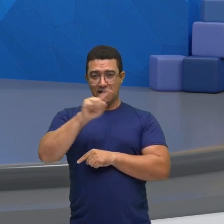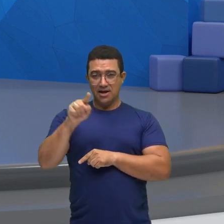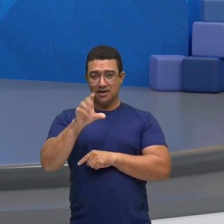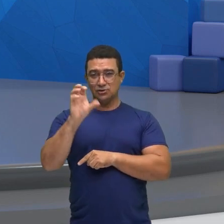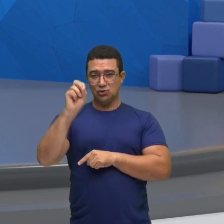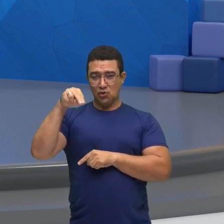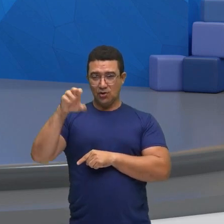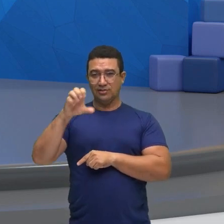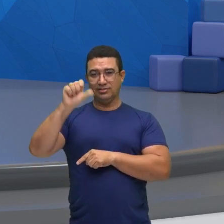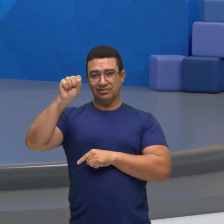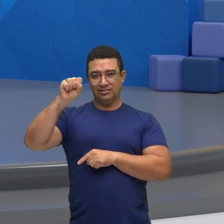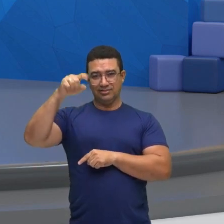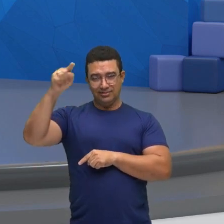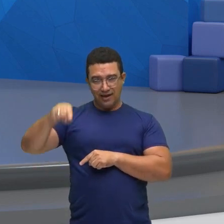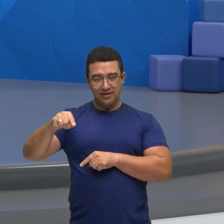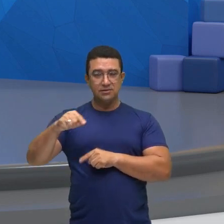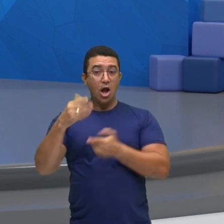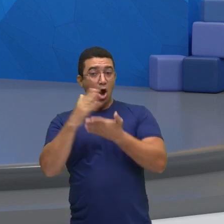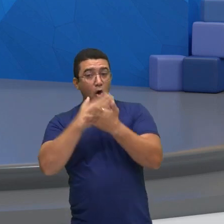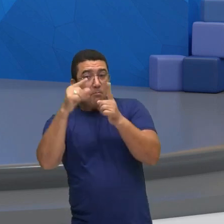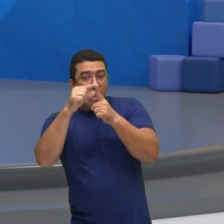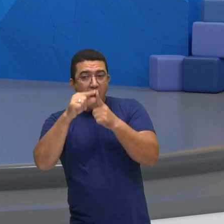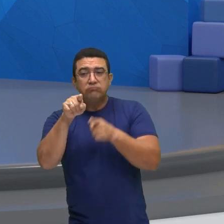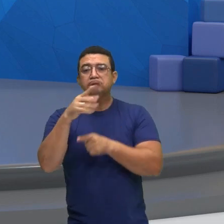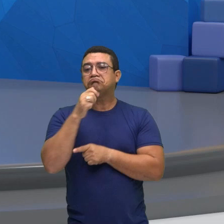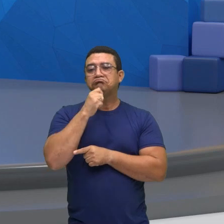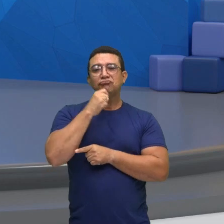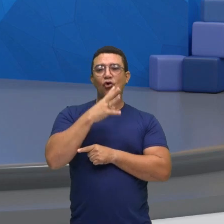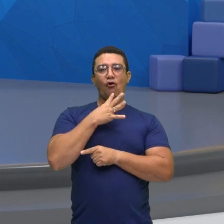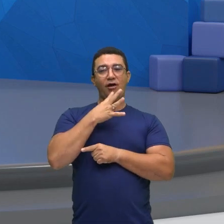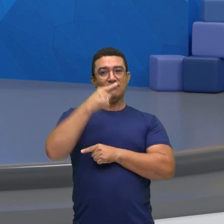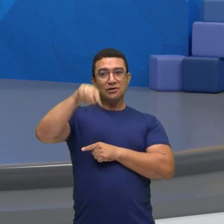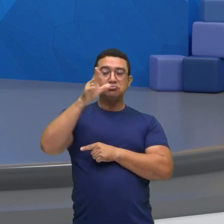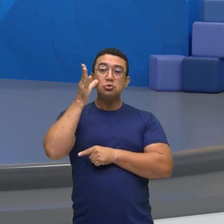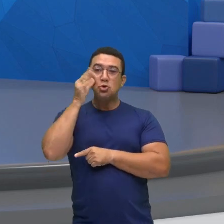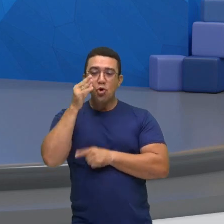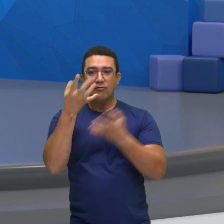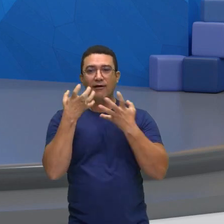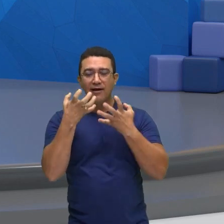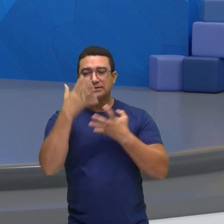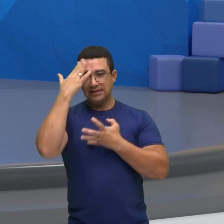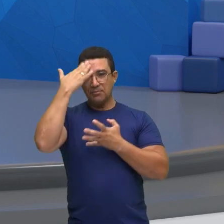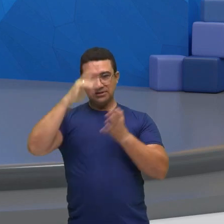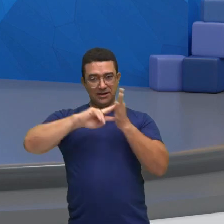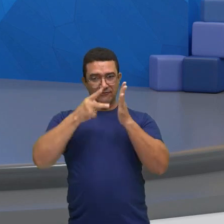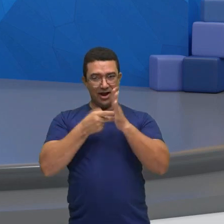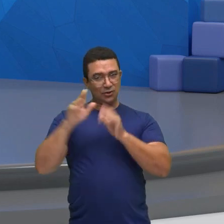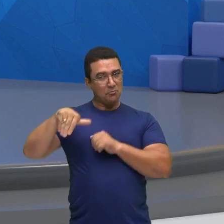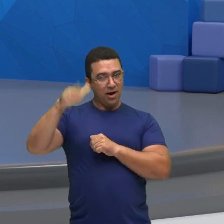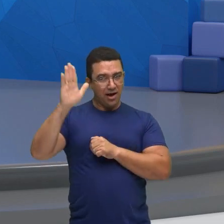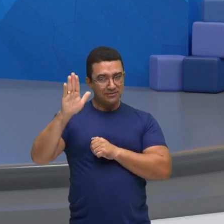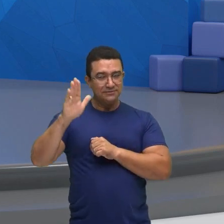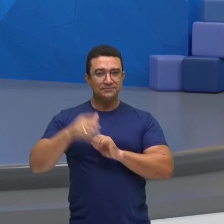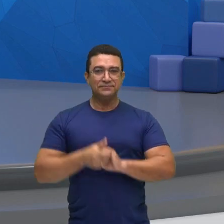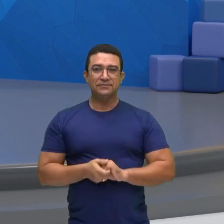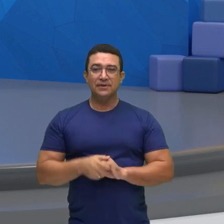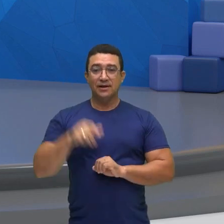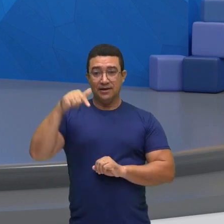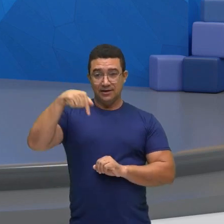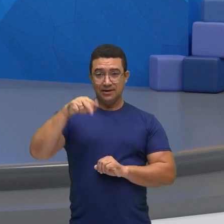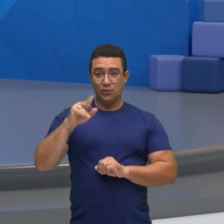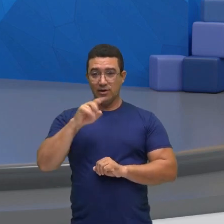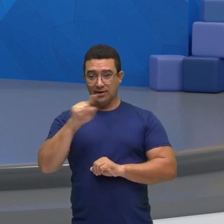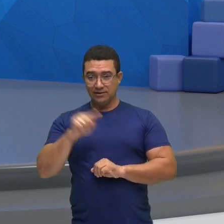que com certeza alguns vocês não conheciam e ficaram com curiosidade de aprender mais. E no nosso quiz, trouxemos